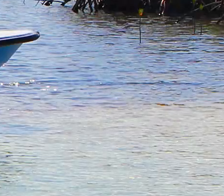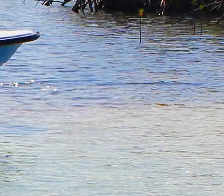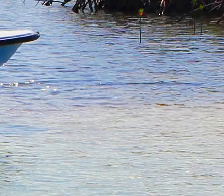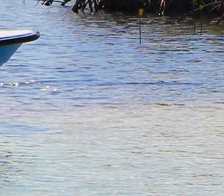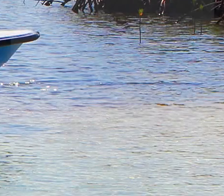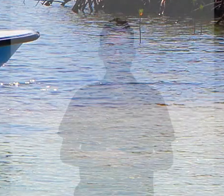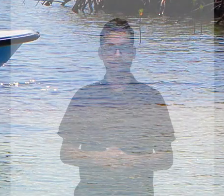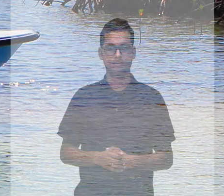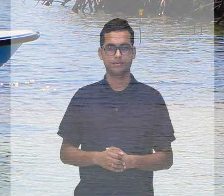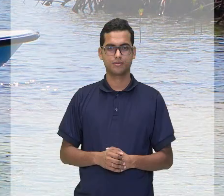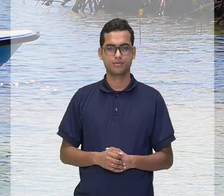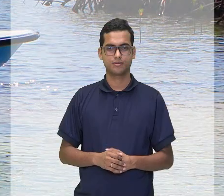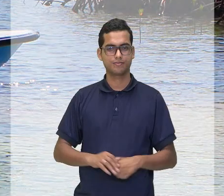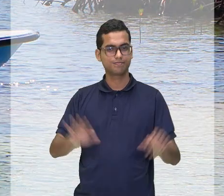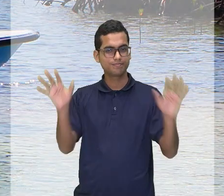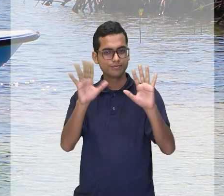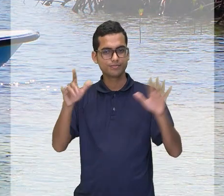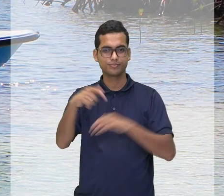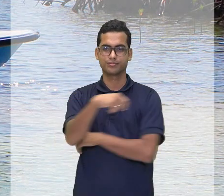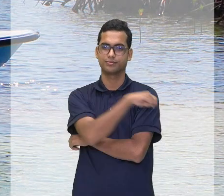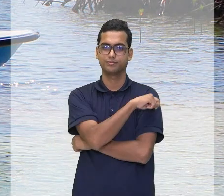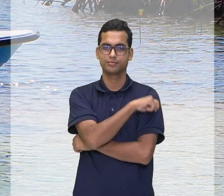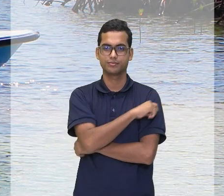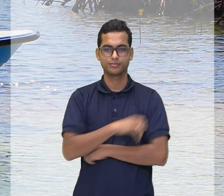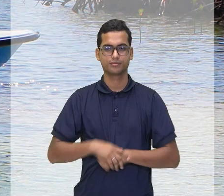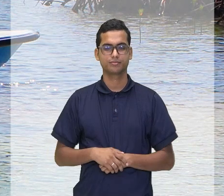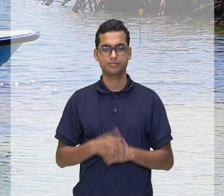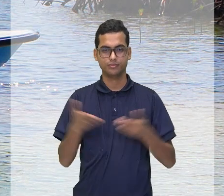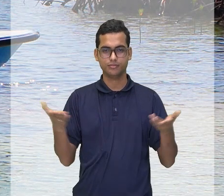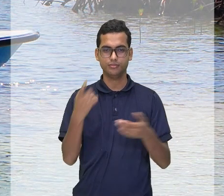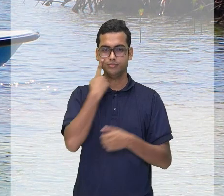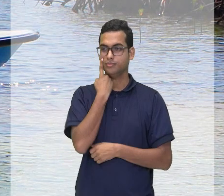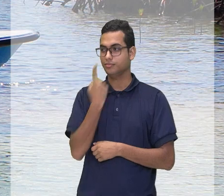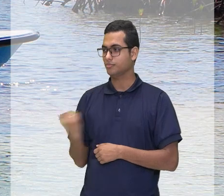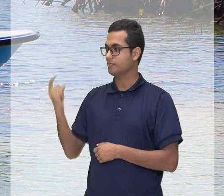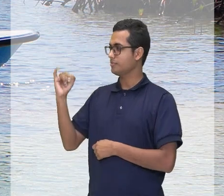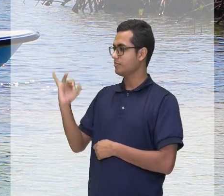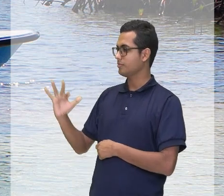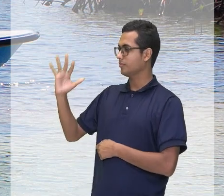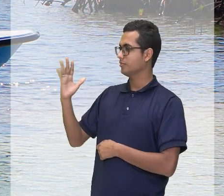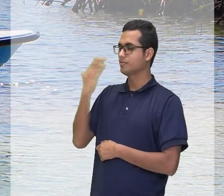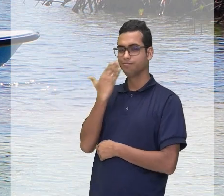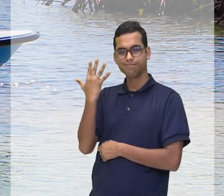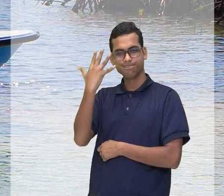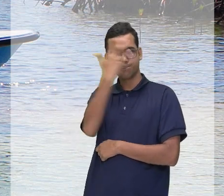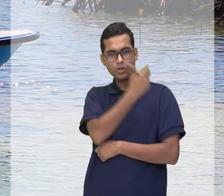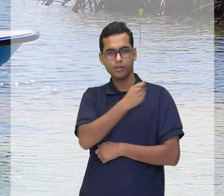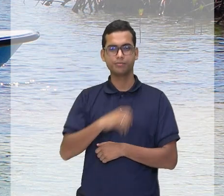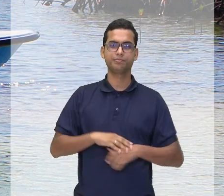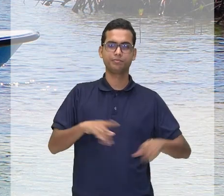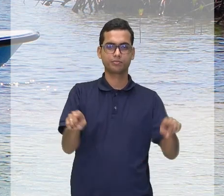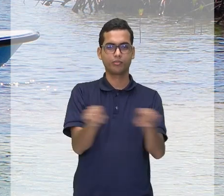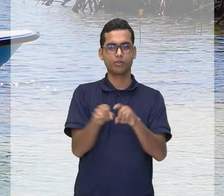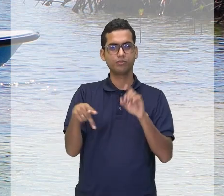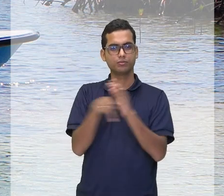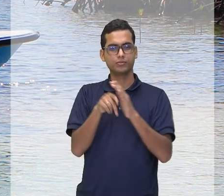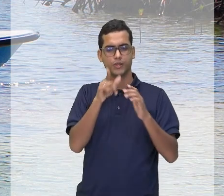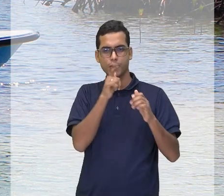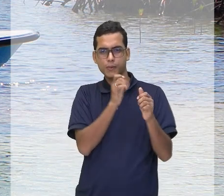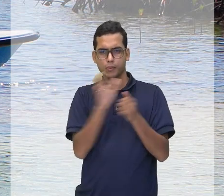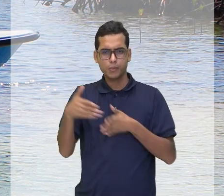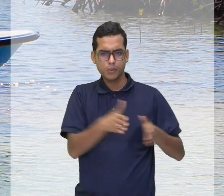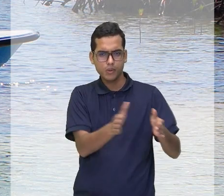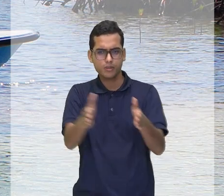Olá, queridos alunos! Olha essa imagem linda, né? Os nossos rios são a